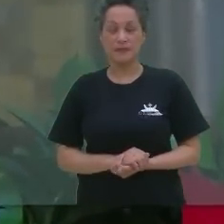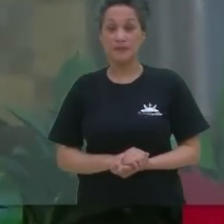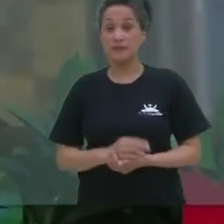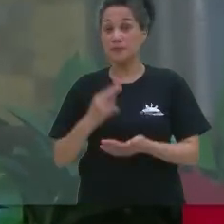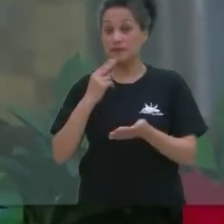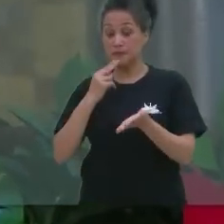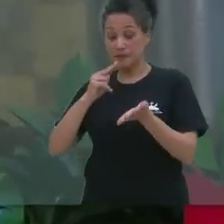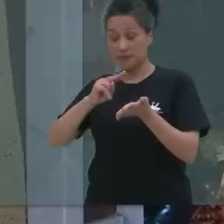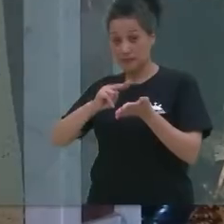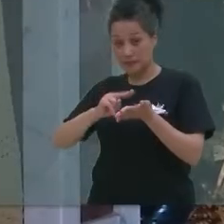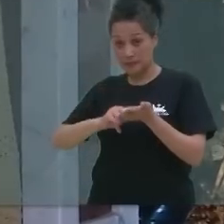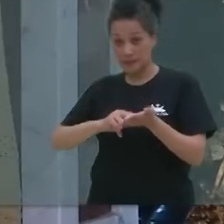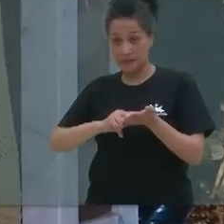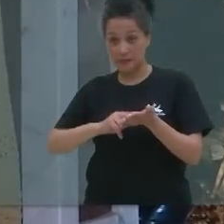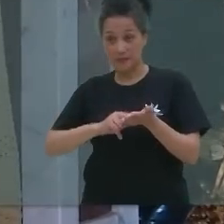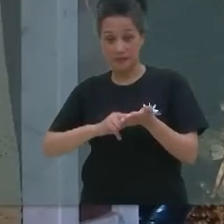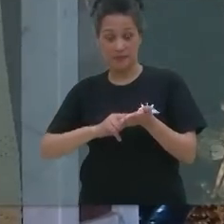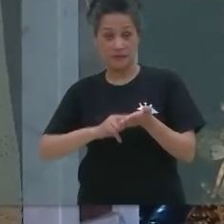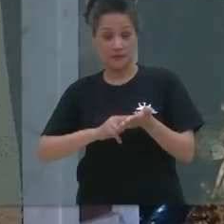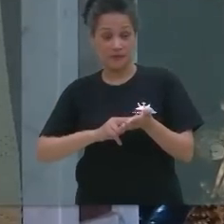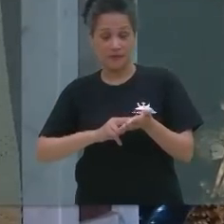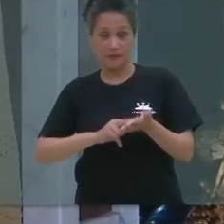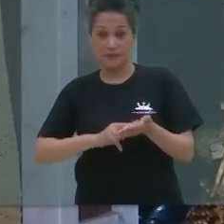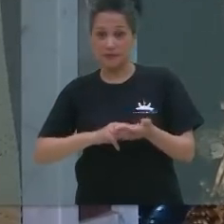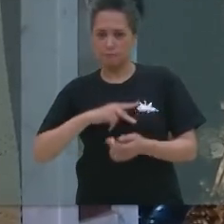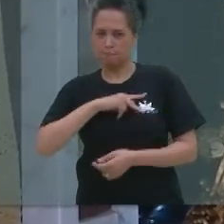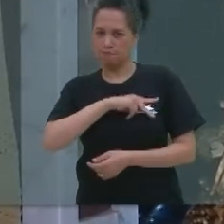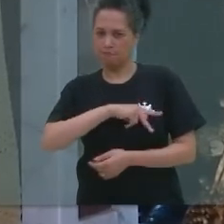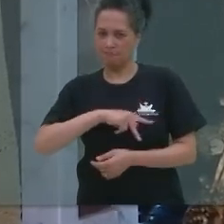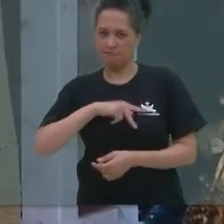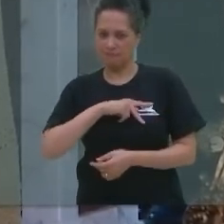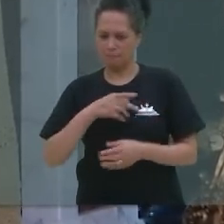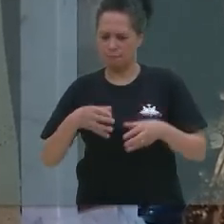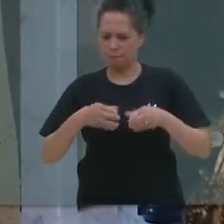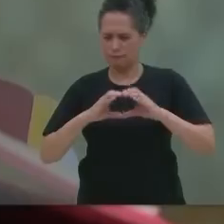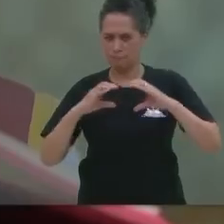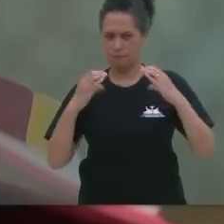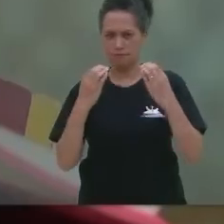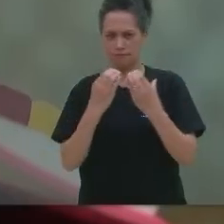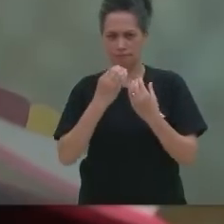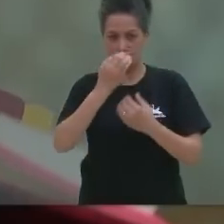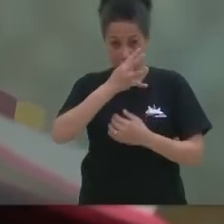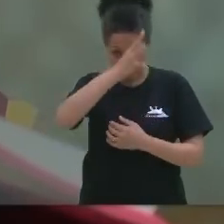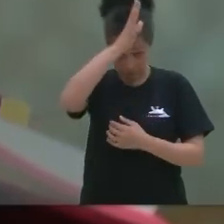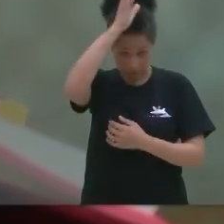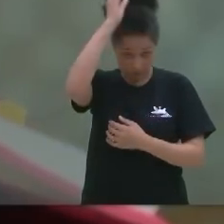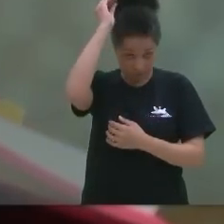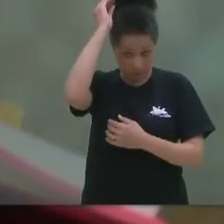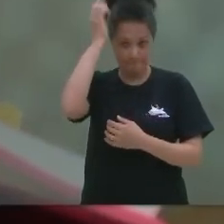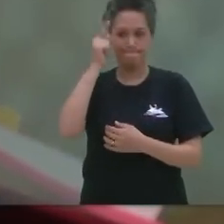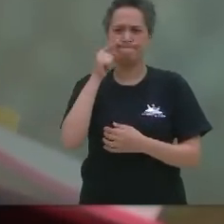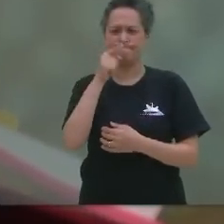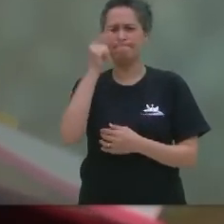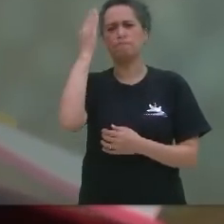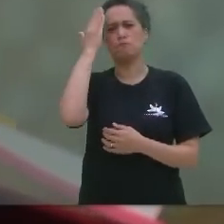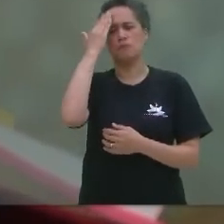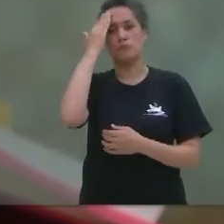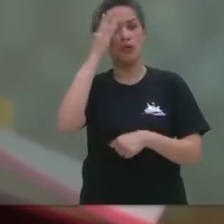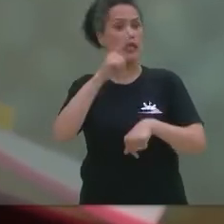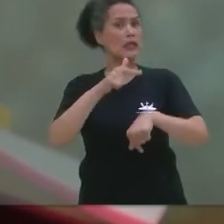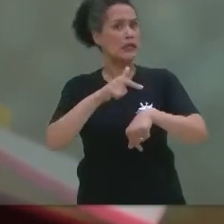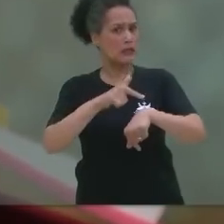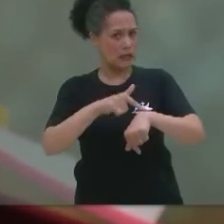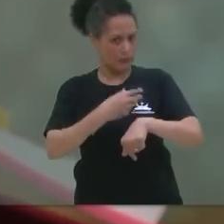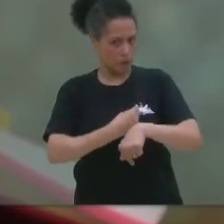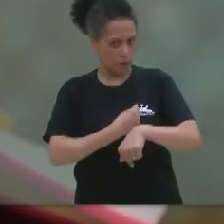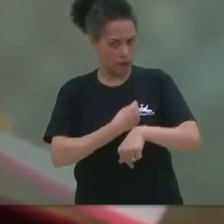Carta de São Paulo aos Romanos. Irmãos, vós sabeis em que tempo estamos,